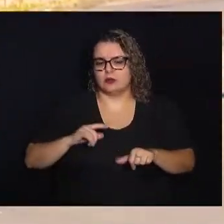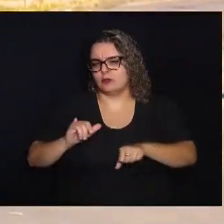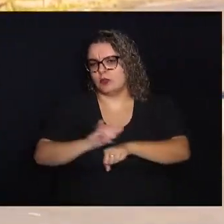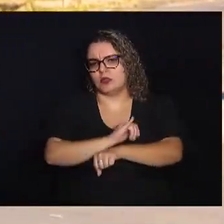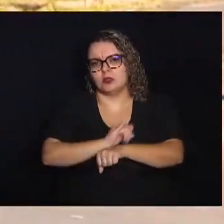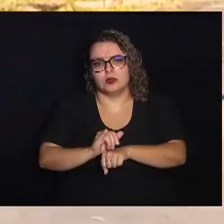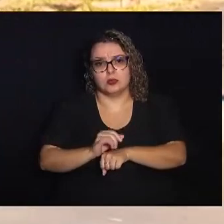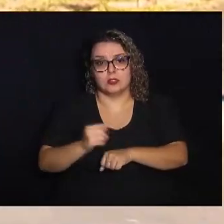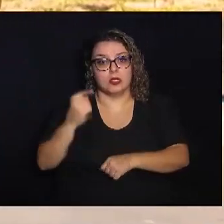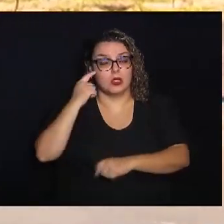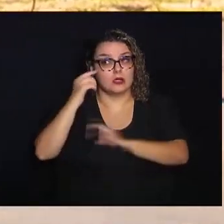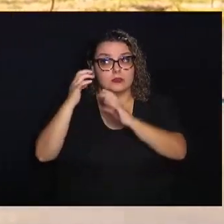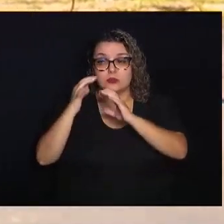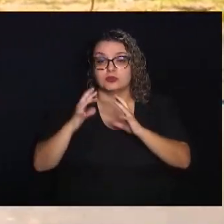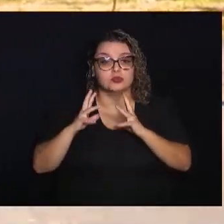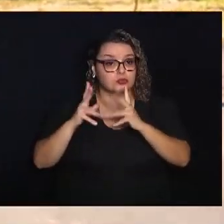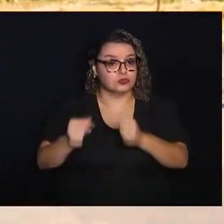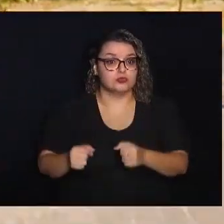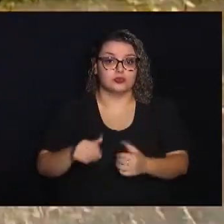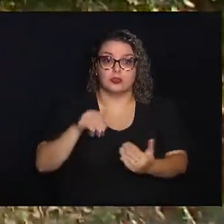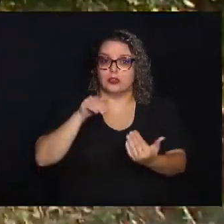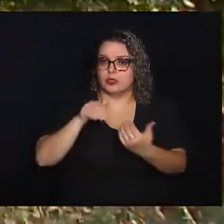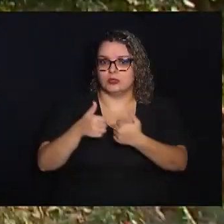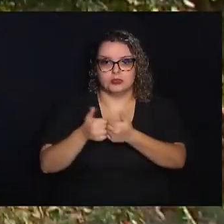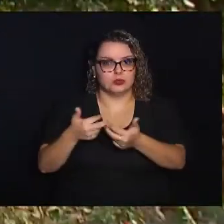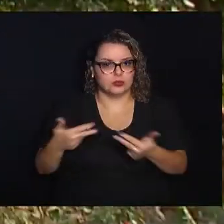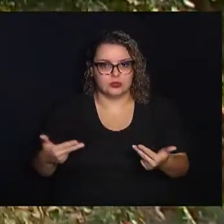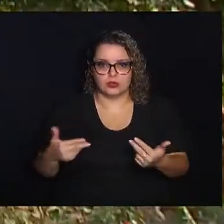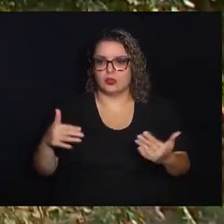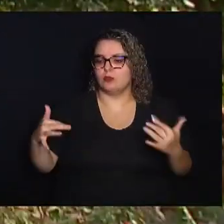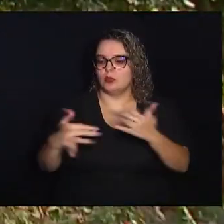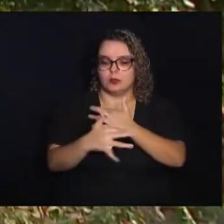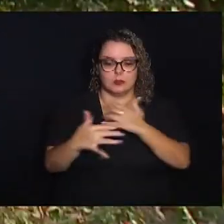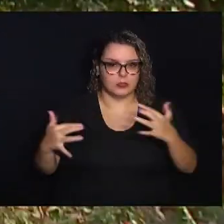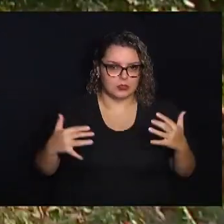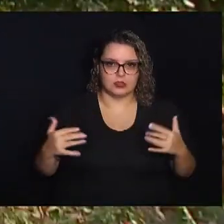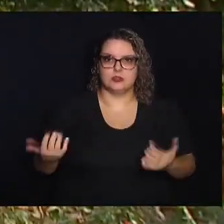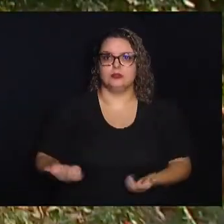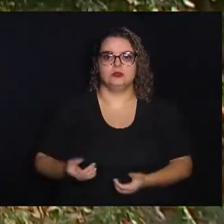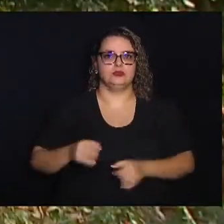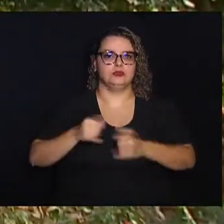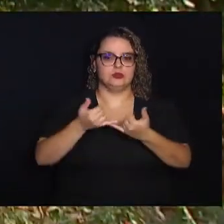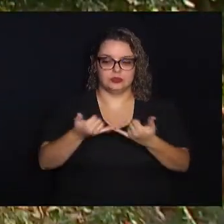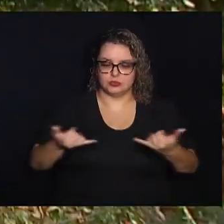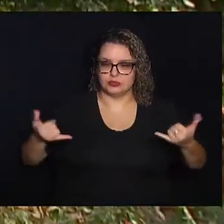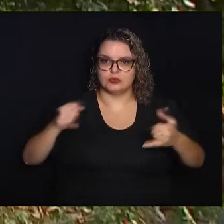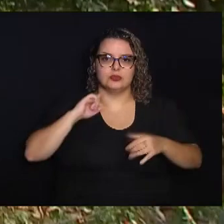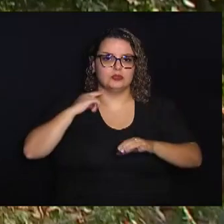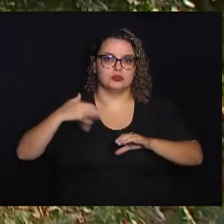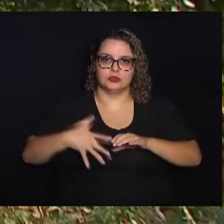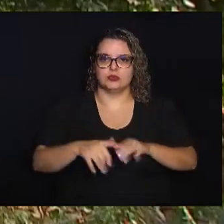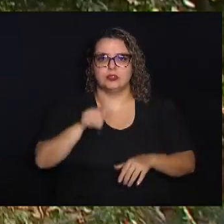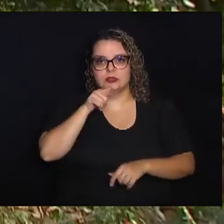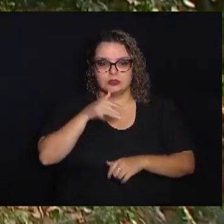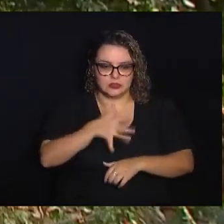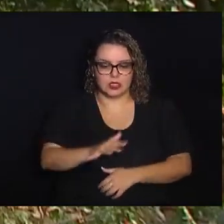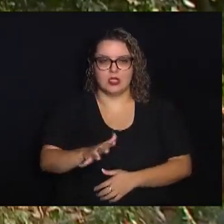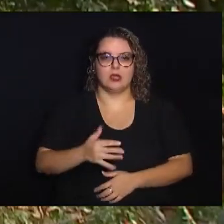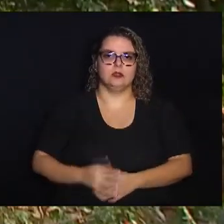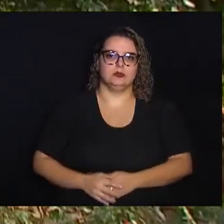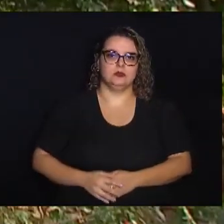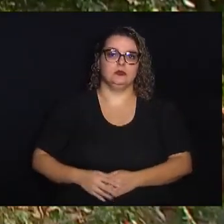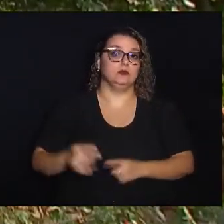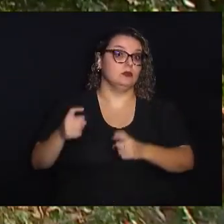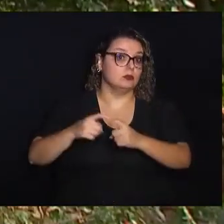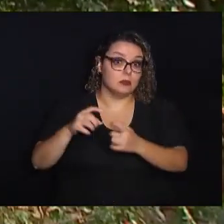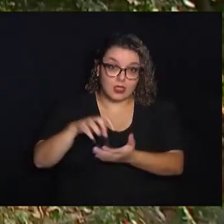de tudo. A previsão de transporte público, de mobilidade urbana, de cabeamento, de esgoto, de energia, de médico no